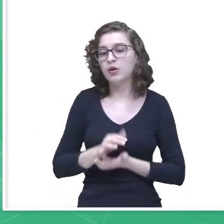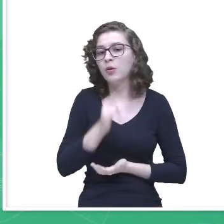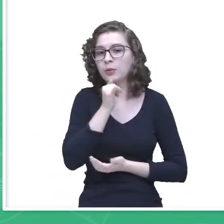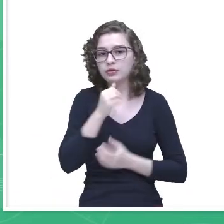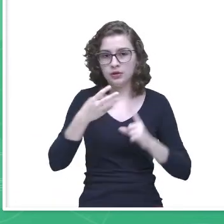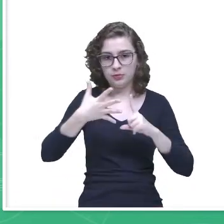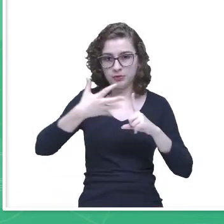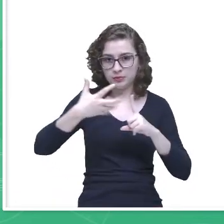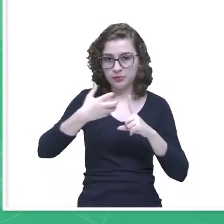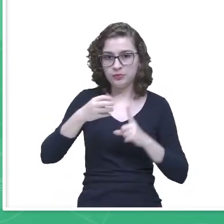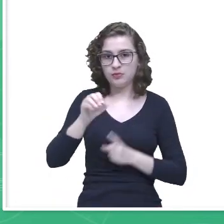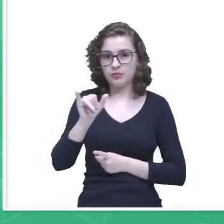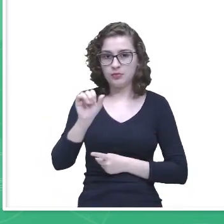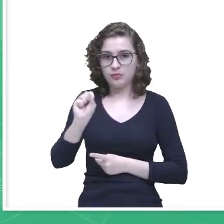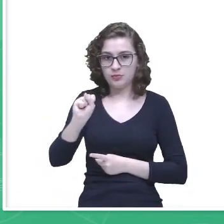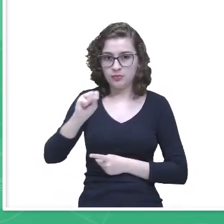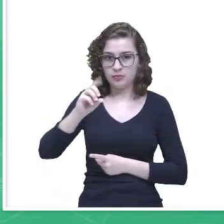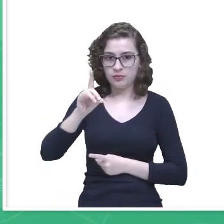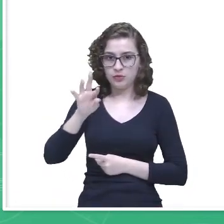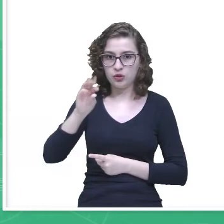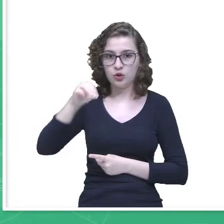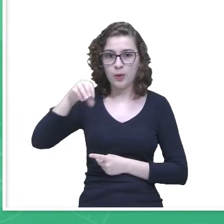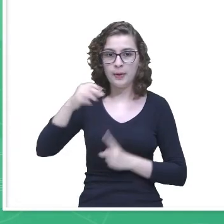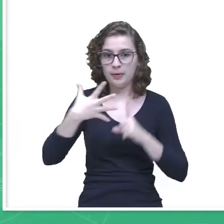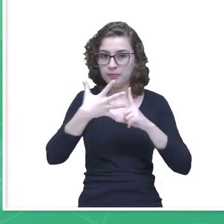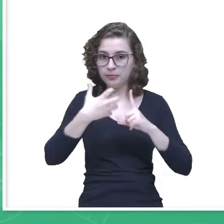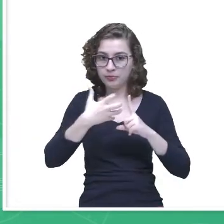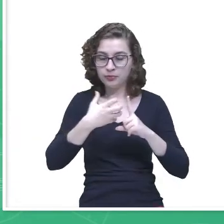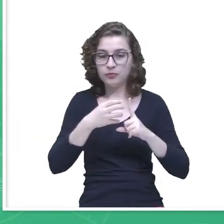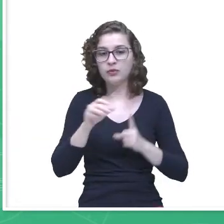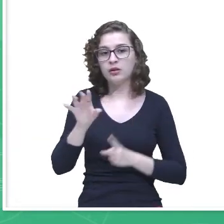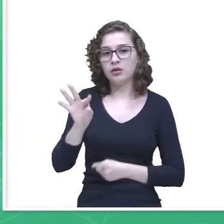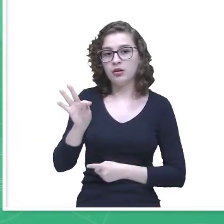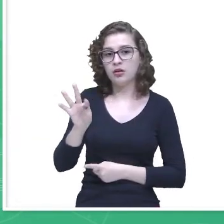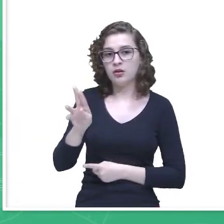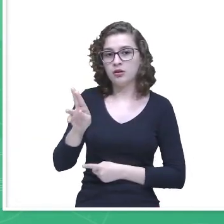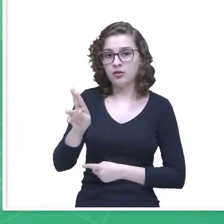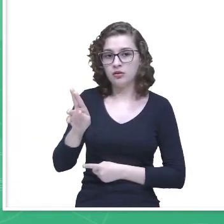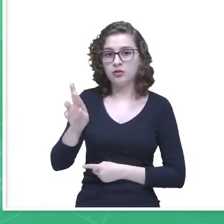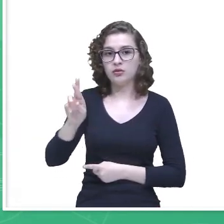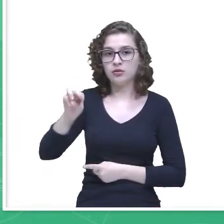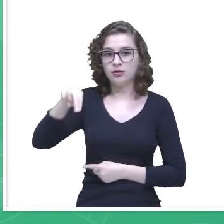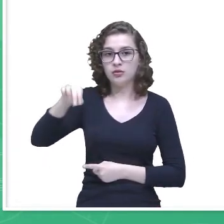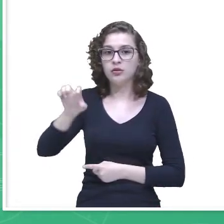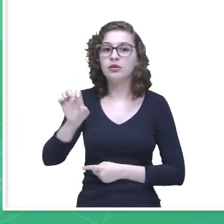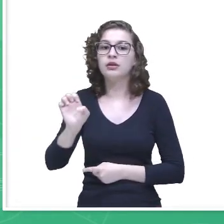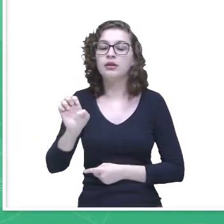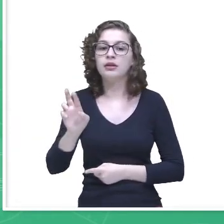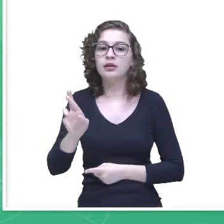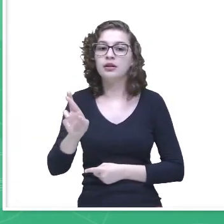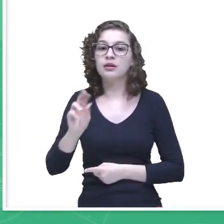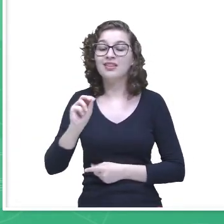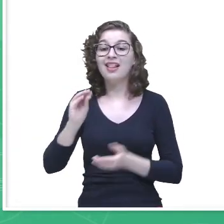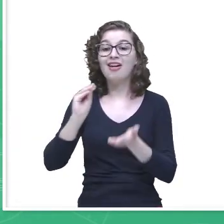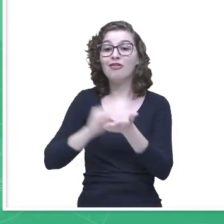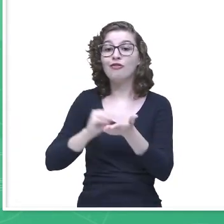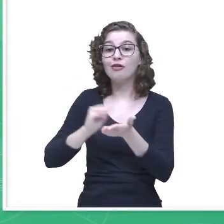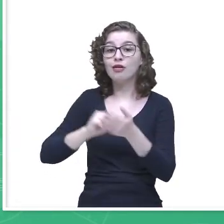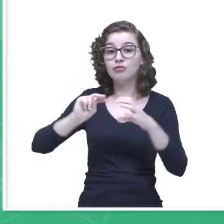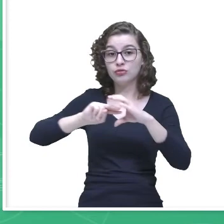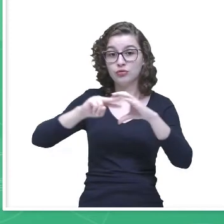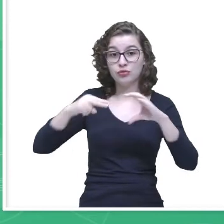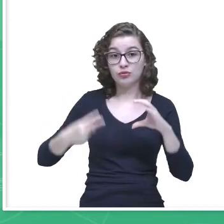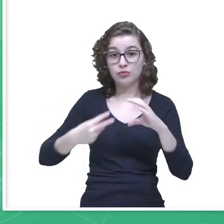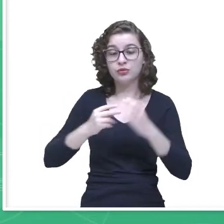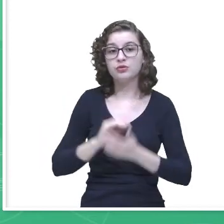exemplo, eu não tenho um cromossomo, tá faltando um, que é o sexual, tá faltando um. Então fica 45 cromossomos.